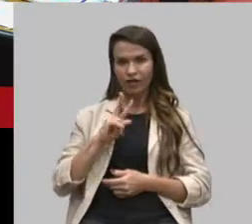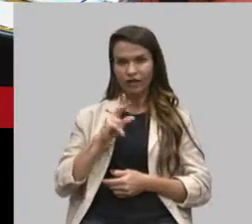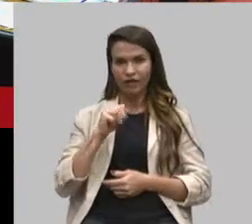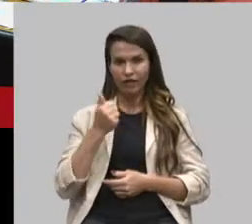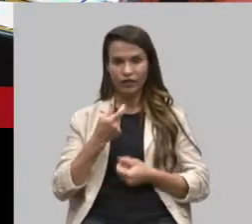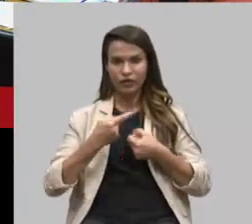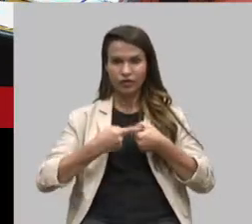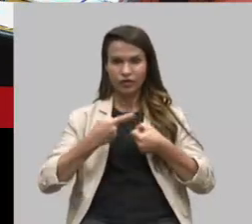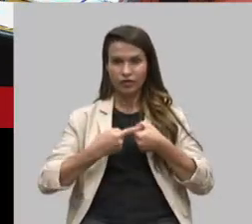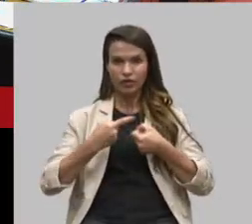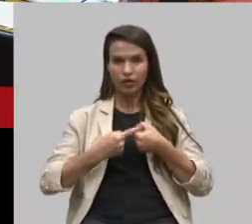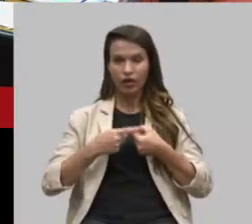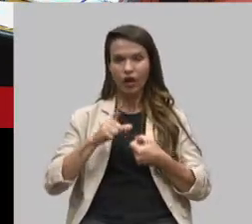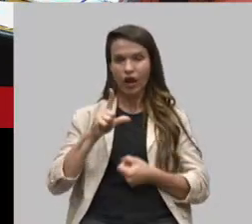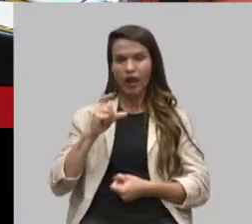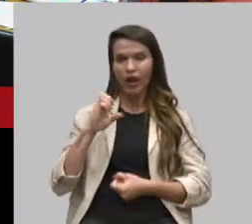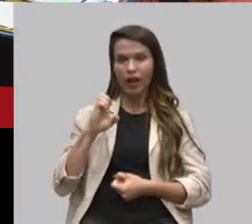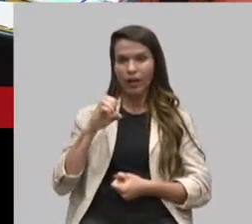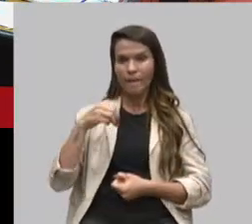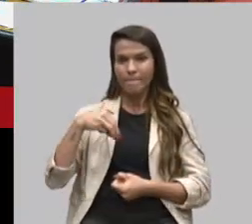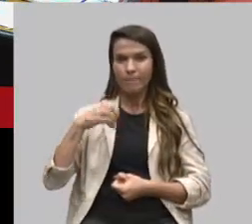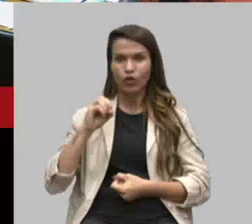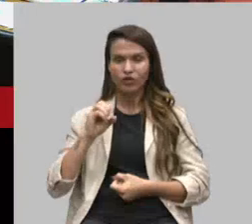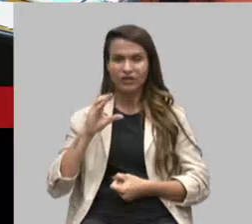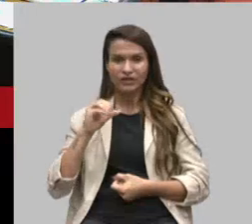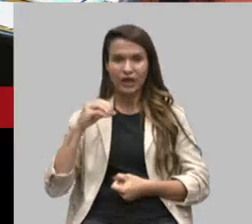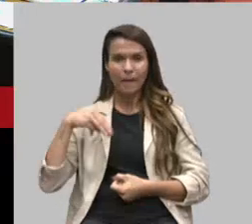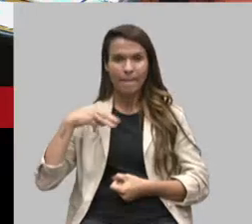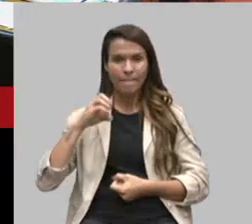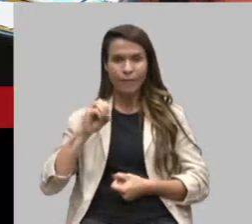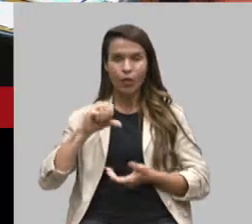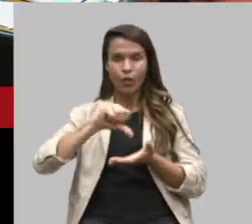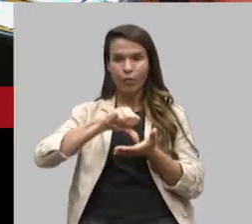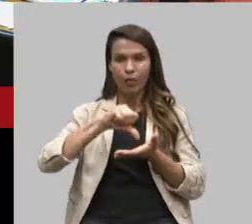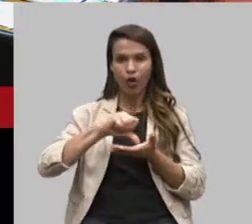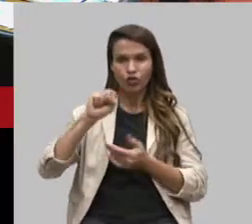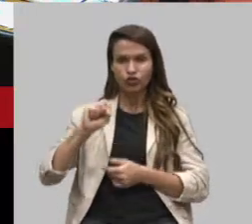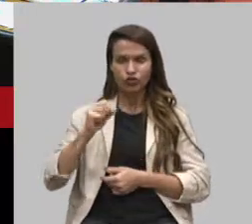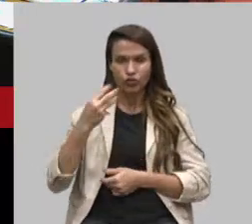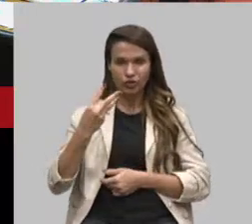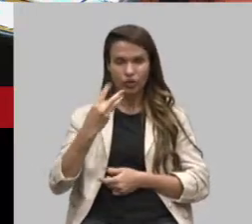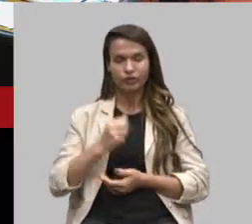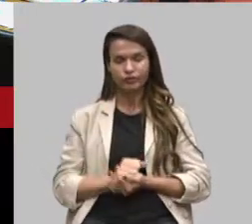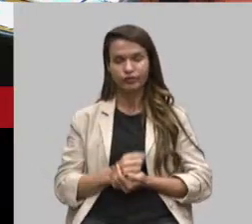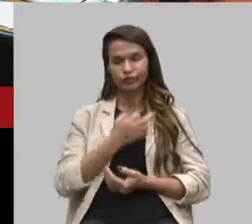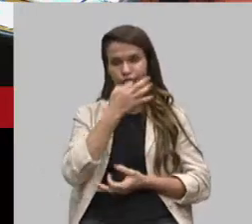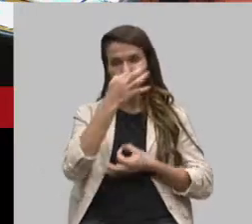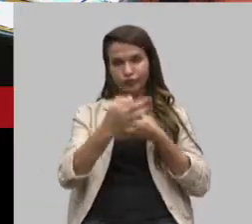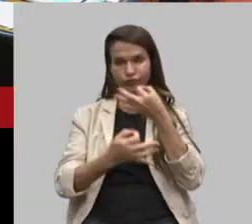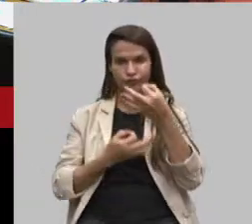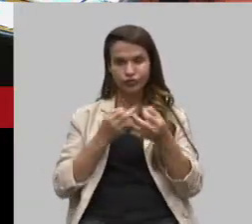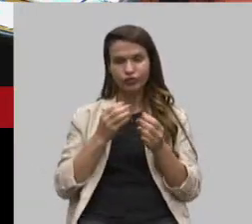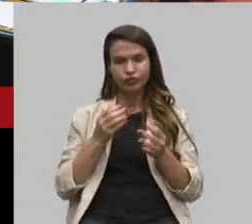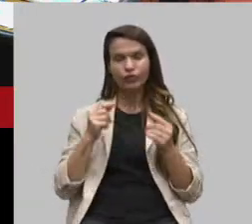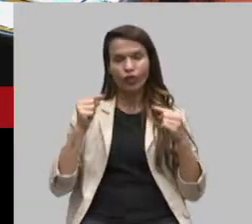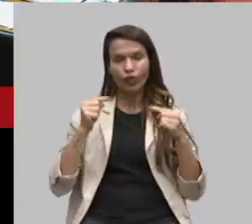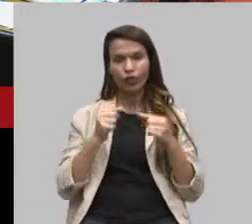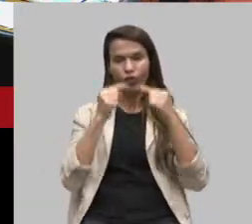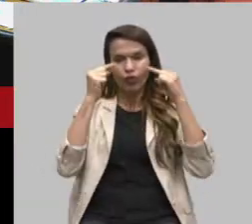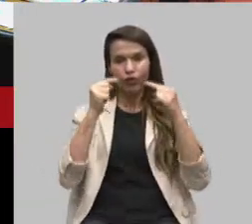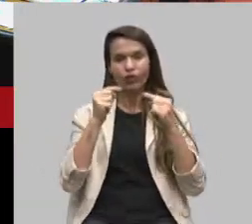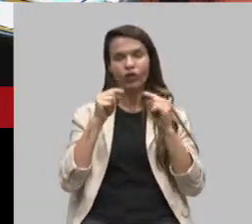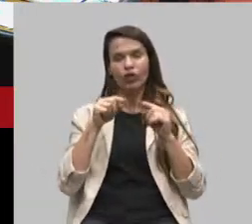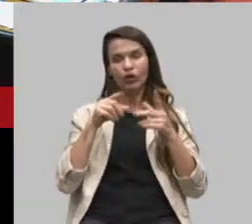Nepomuceno do do Polo Sul 3 eu meu argumento ele vai bastante de encontro com o que o pessoal já disse